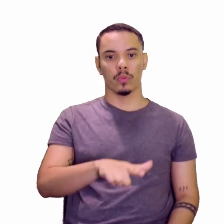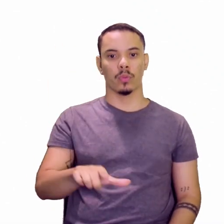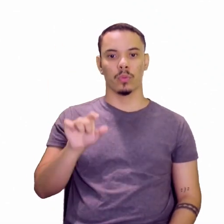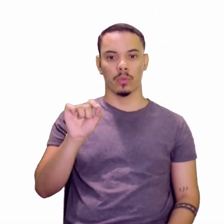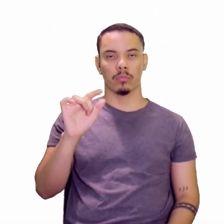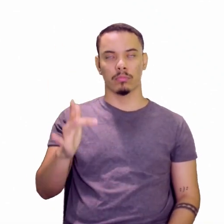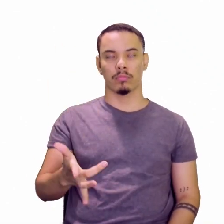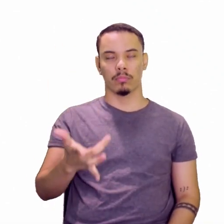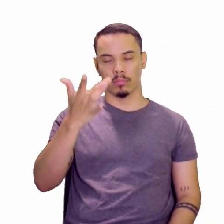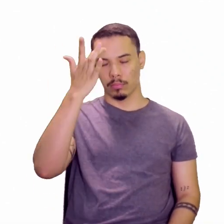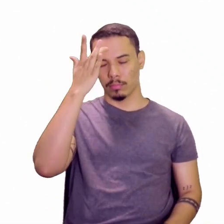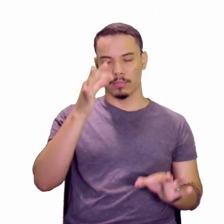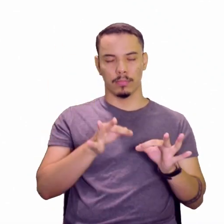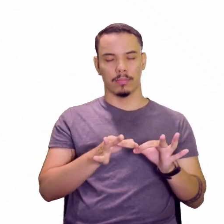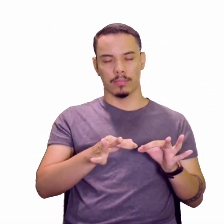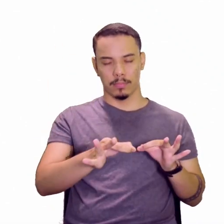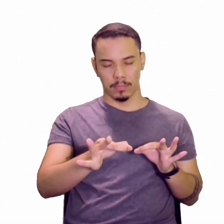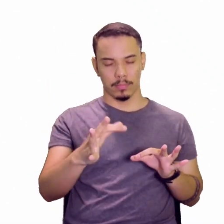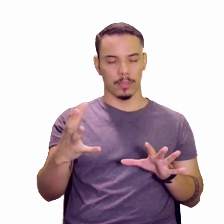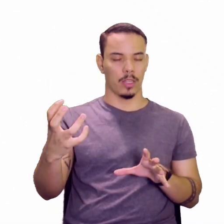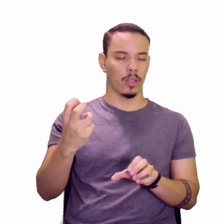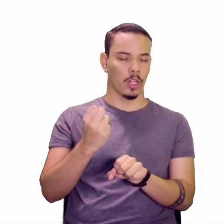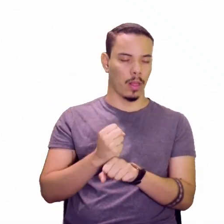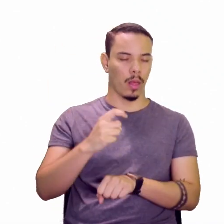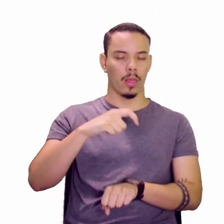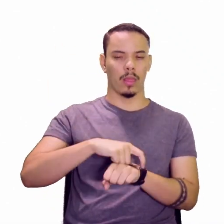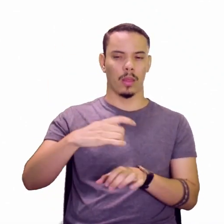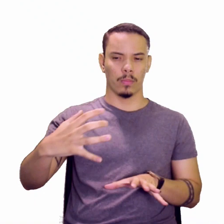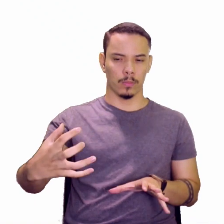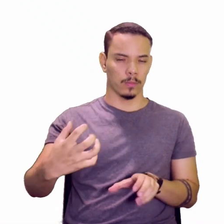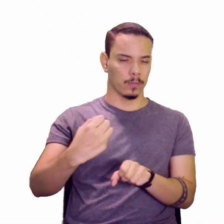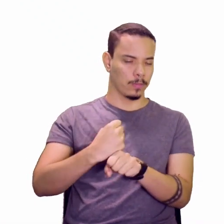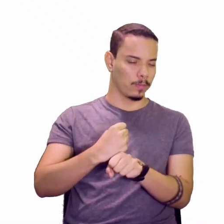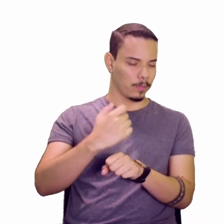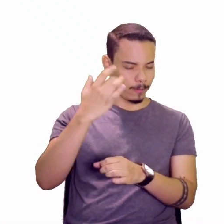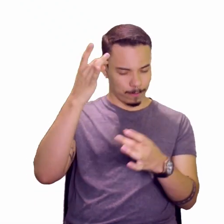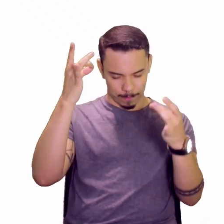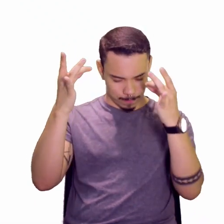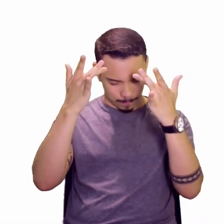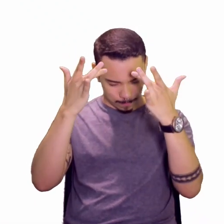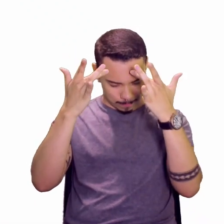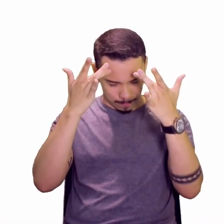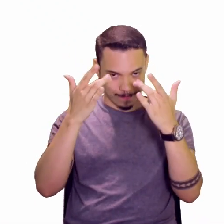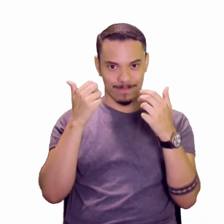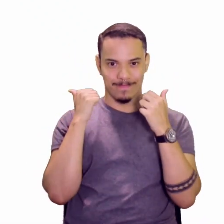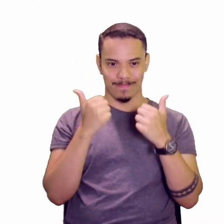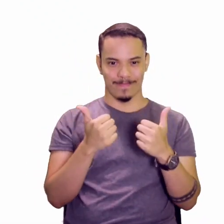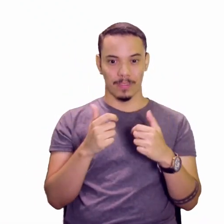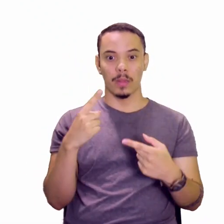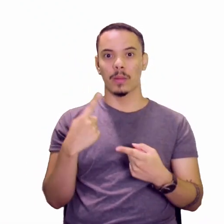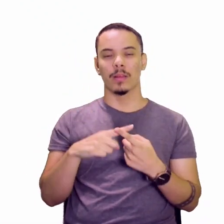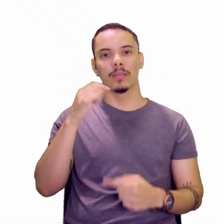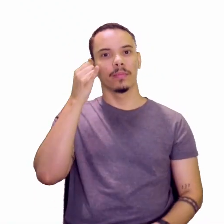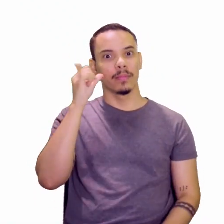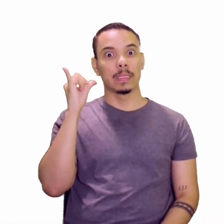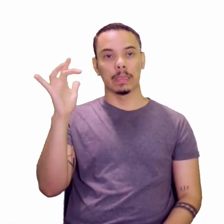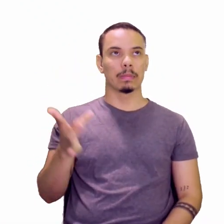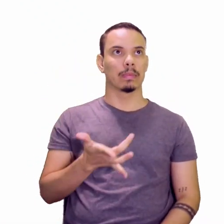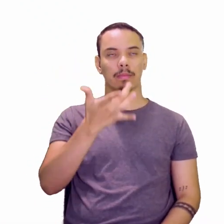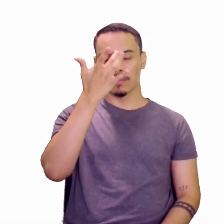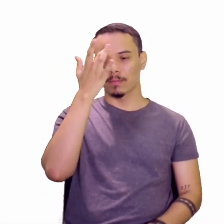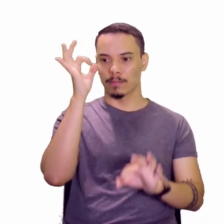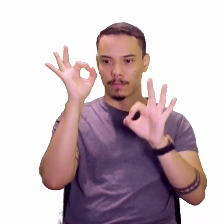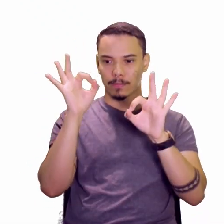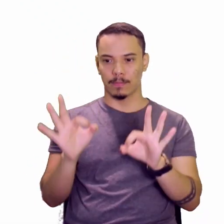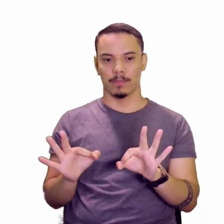mantra, distância total, tempo total, certo? Não é média aritmética, e sim a relação entre distância,